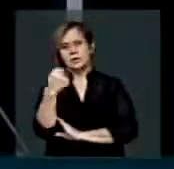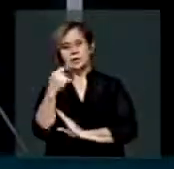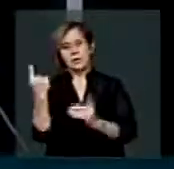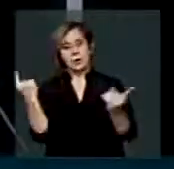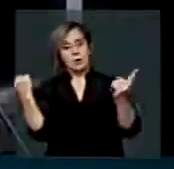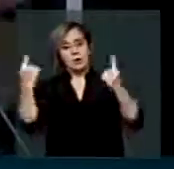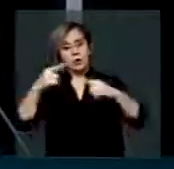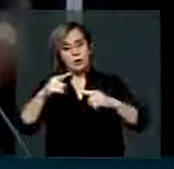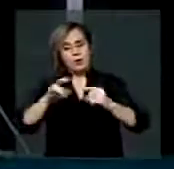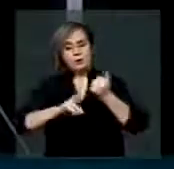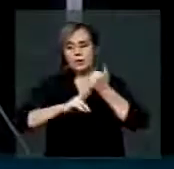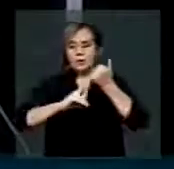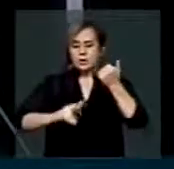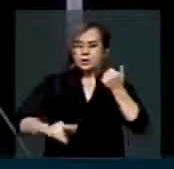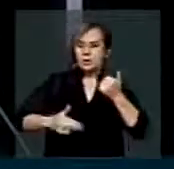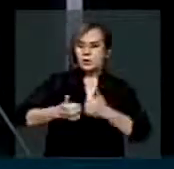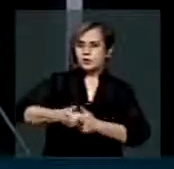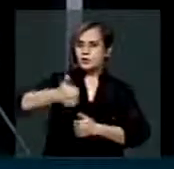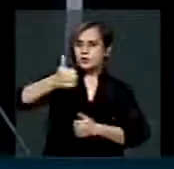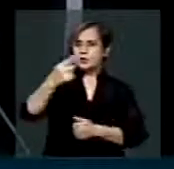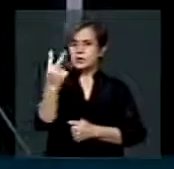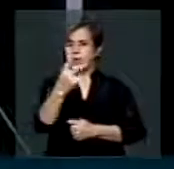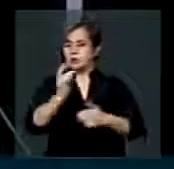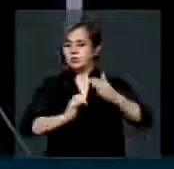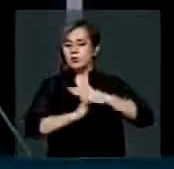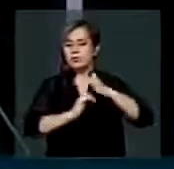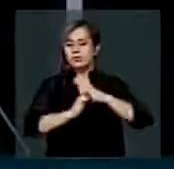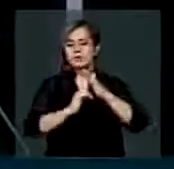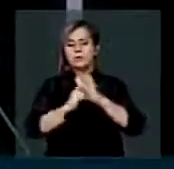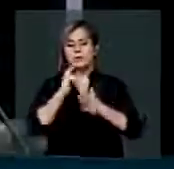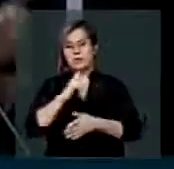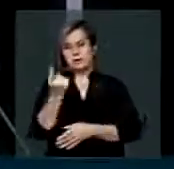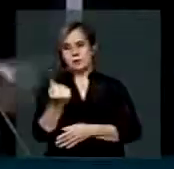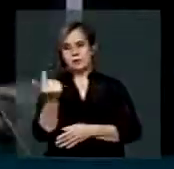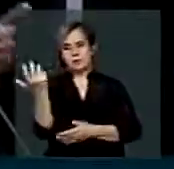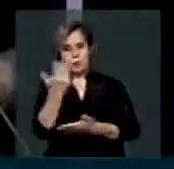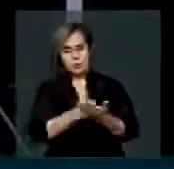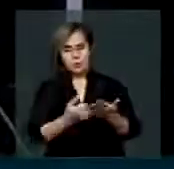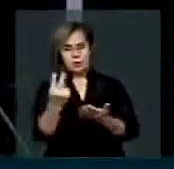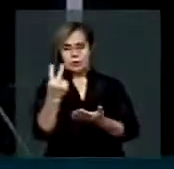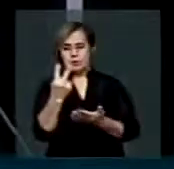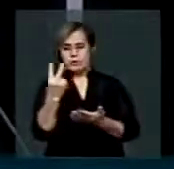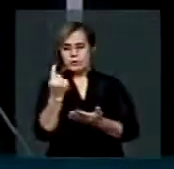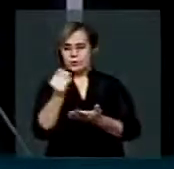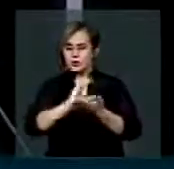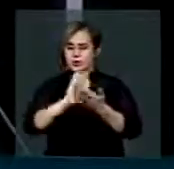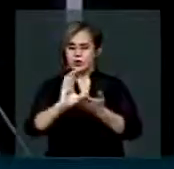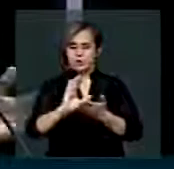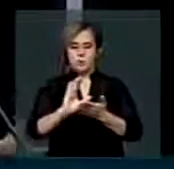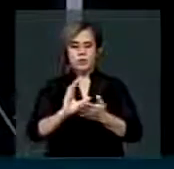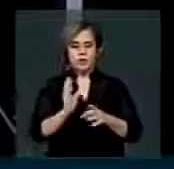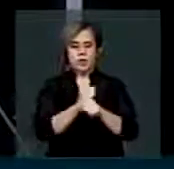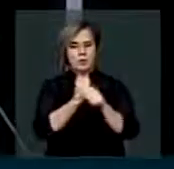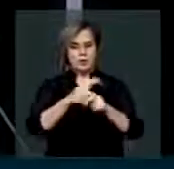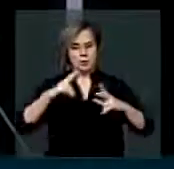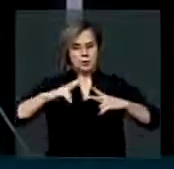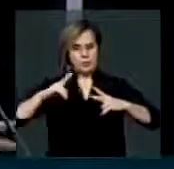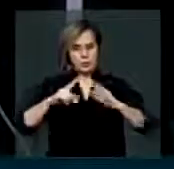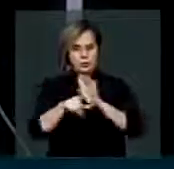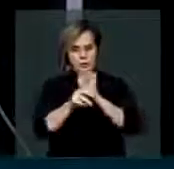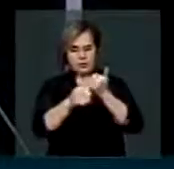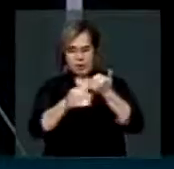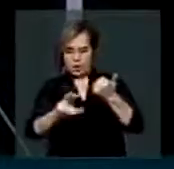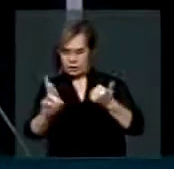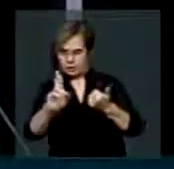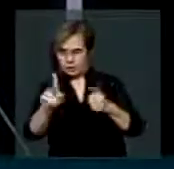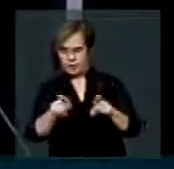os diretores das 2 empresas que colocaram dinheiro na conta particular do diretor. E, por fim, nós